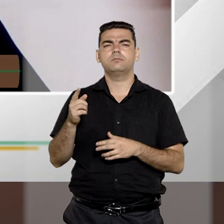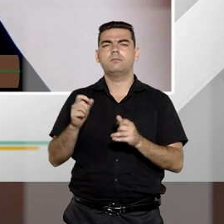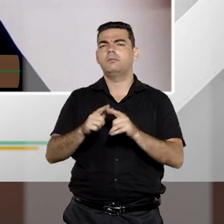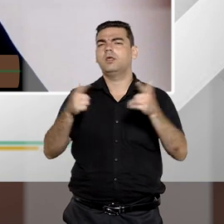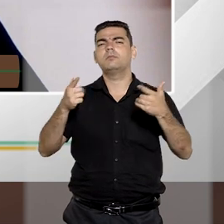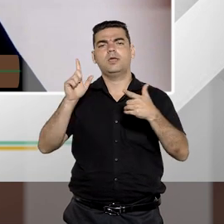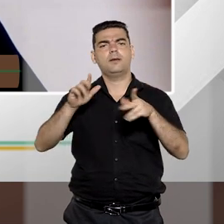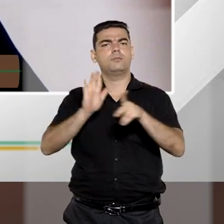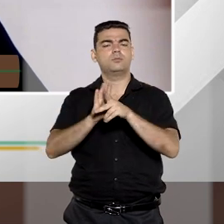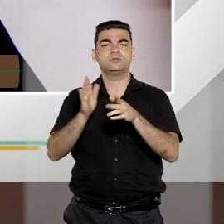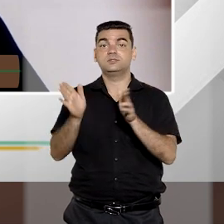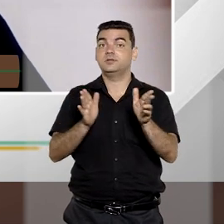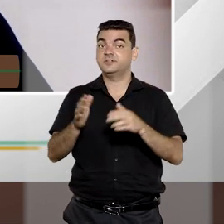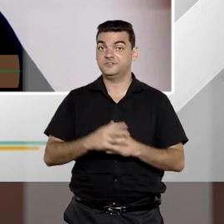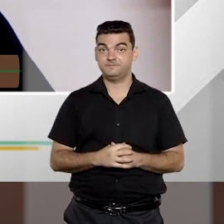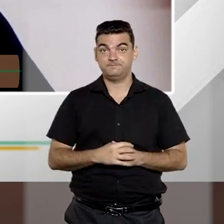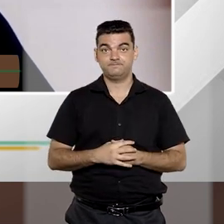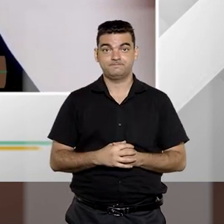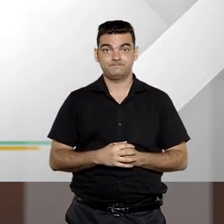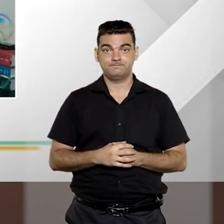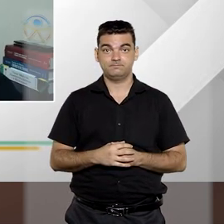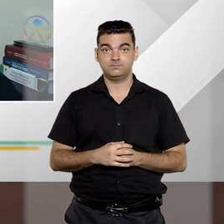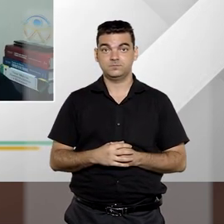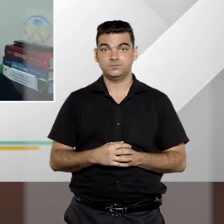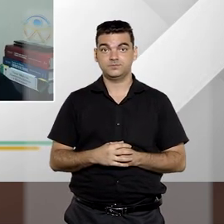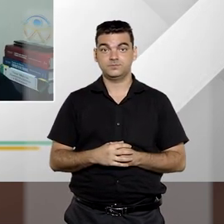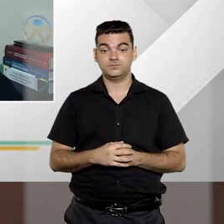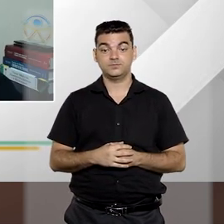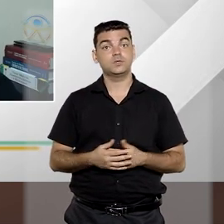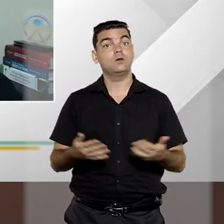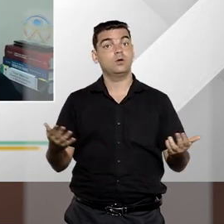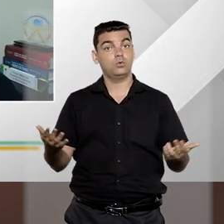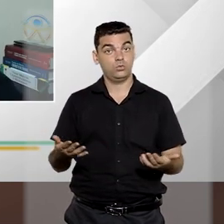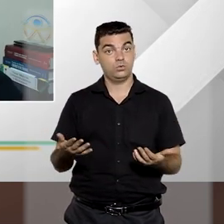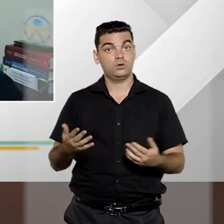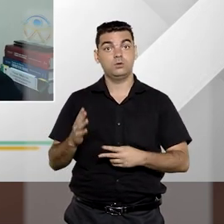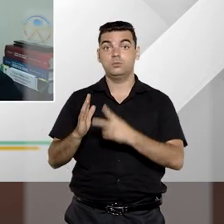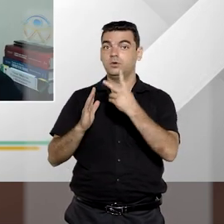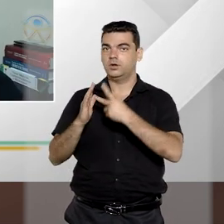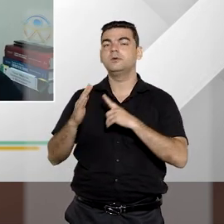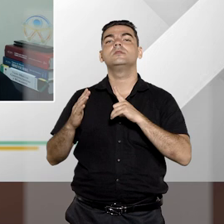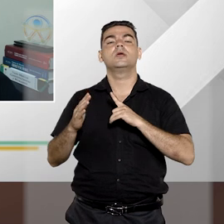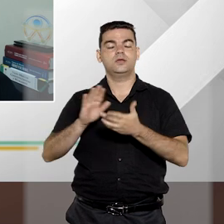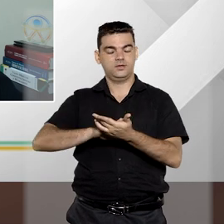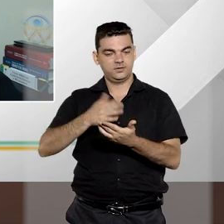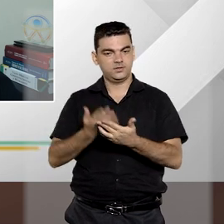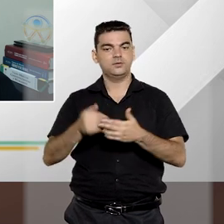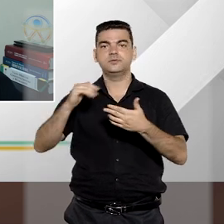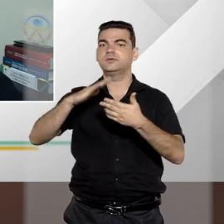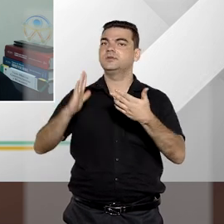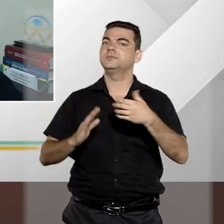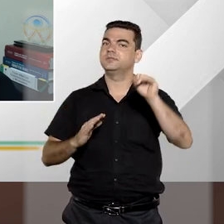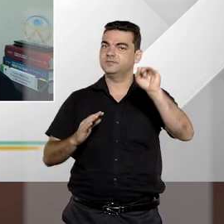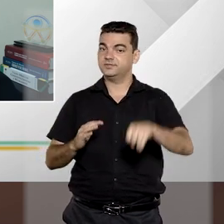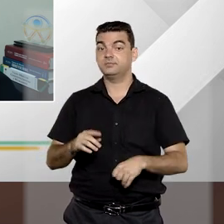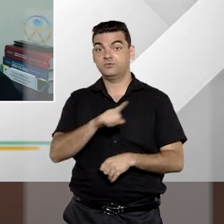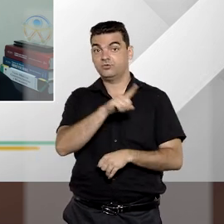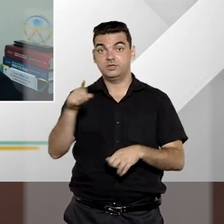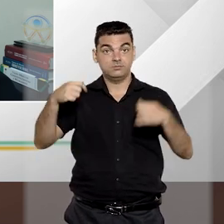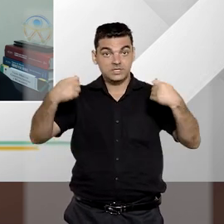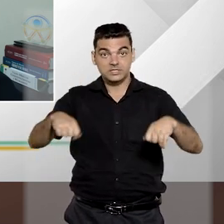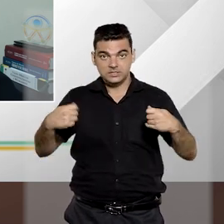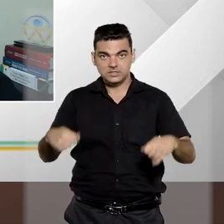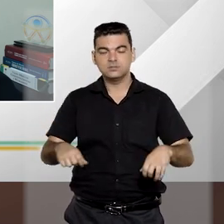quando a gente fala de acessibilidade. Inclusive, esse nosso programa aqui tem intérprete de Libras para quem